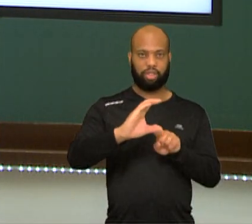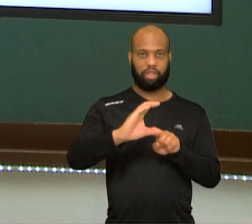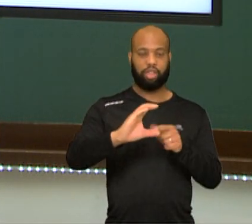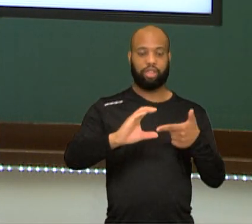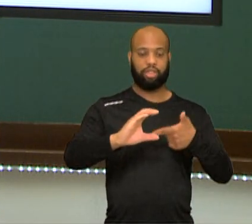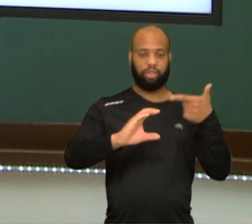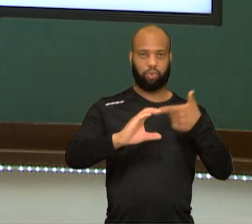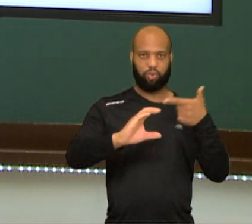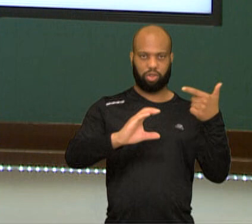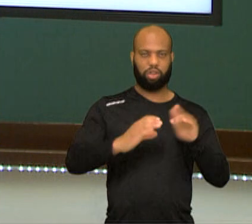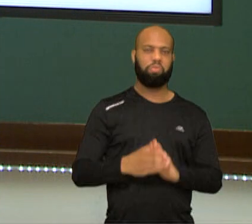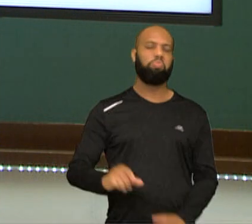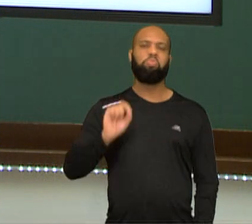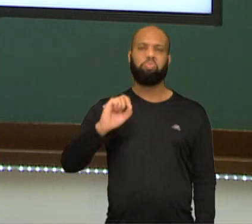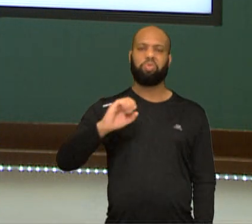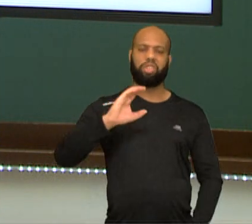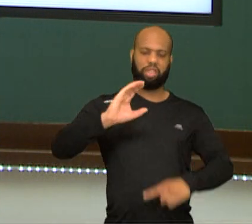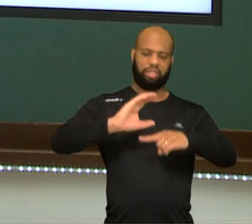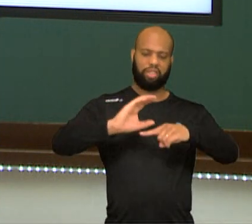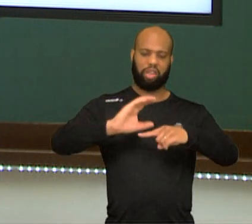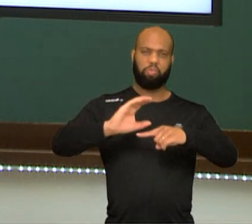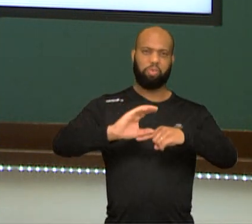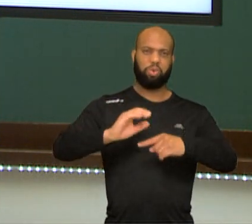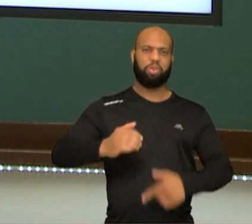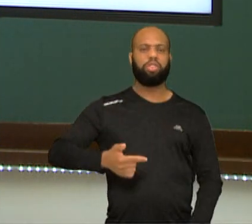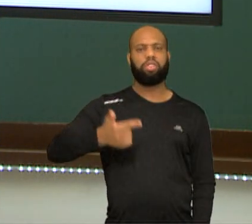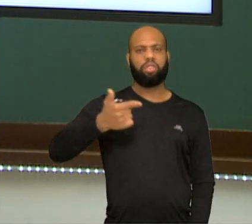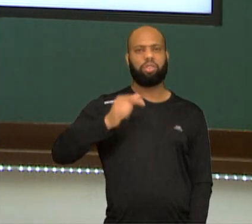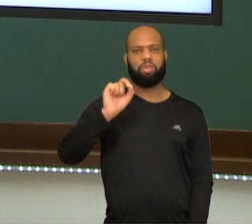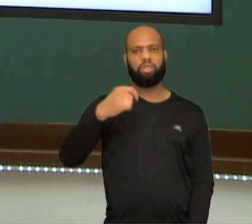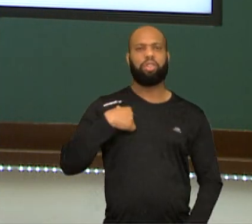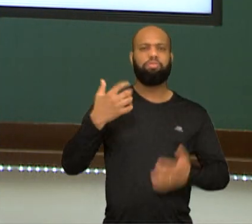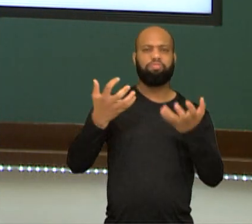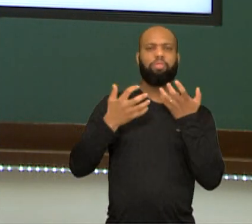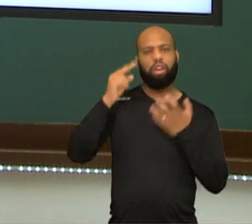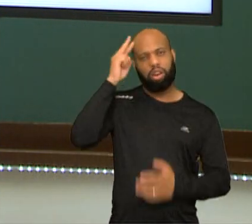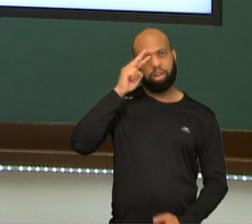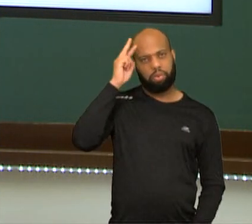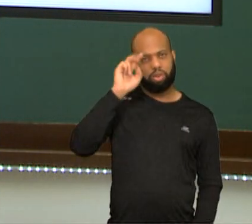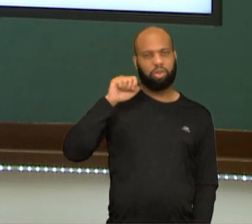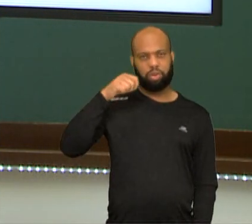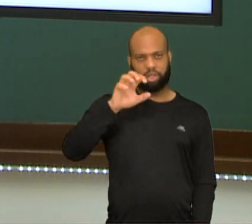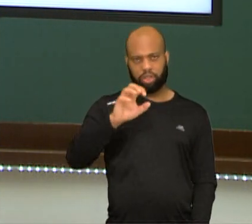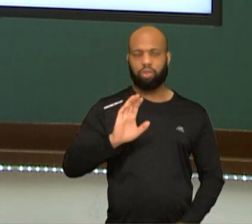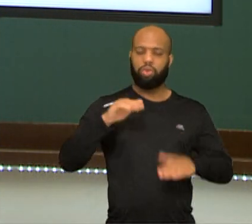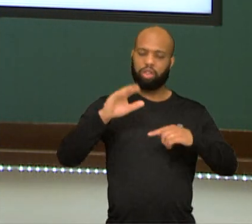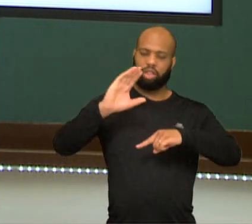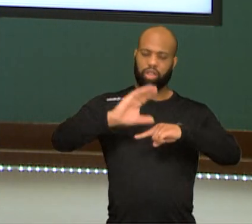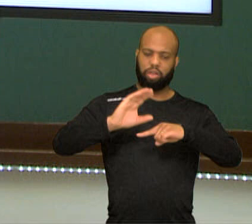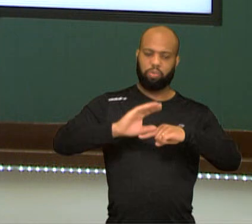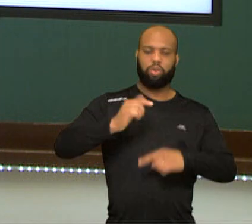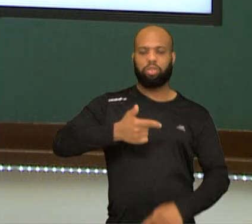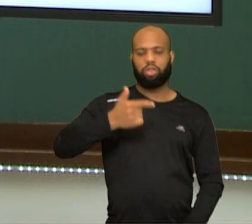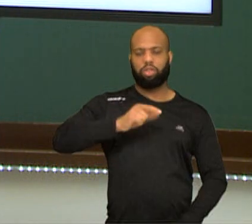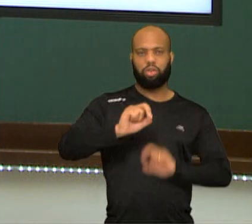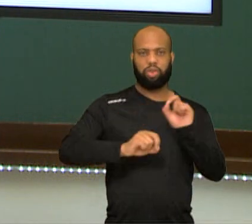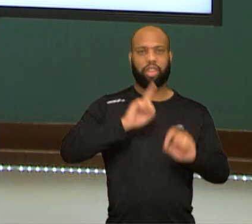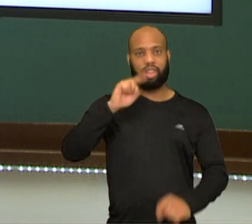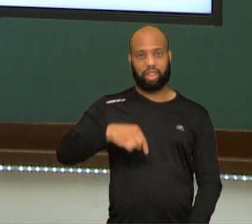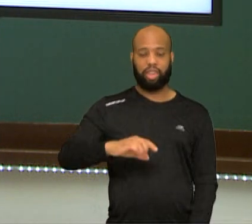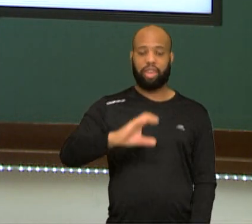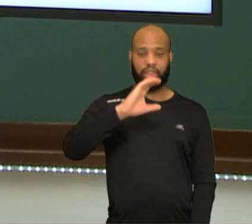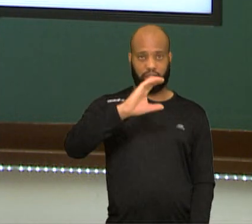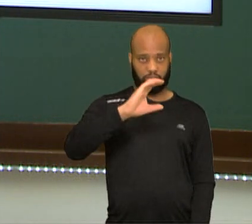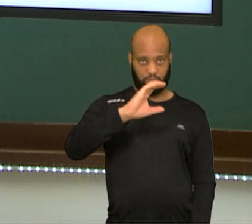secundário. Professor, o que é um carbono secundário? Quero lembrar, professor. Um carbono secundário é um carbono ligado a